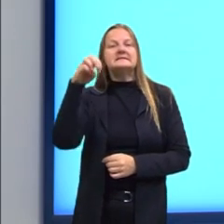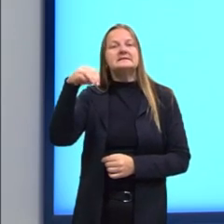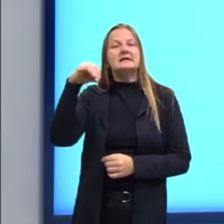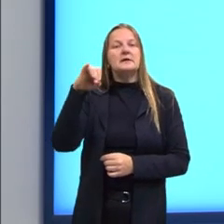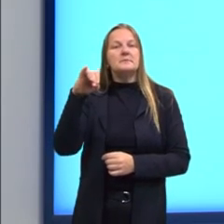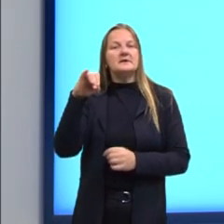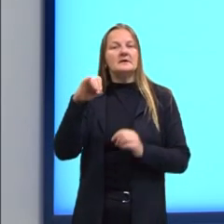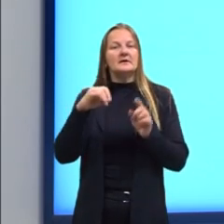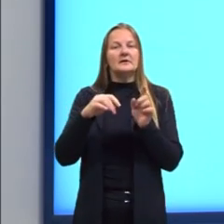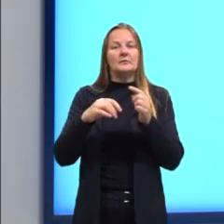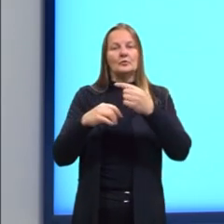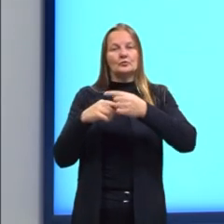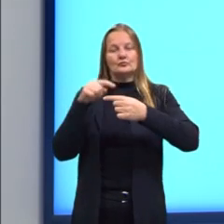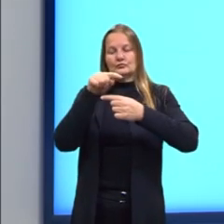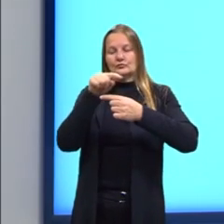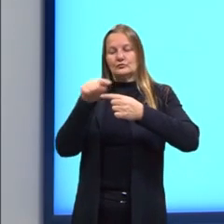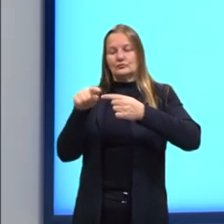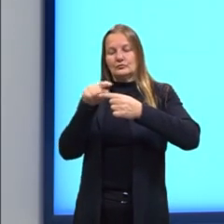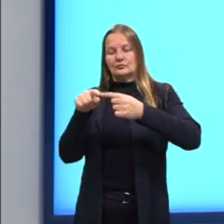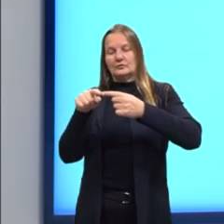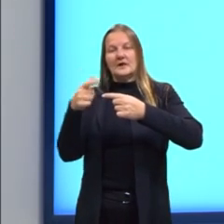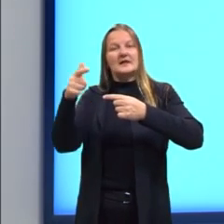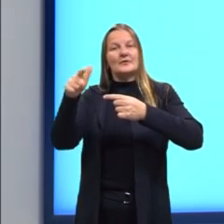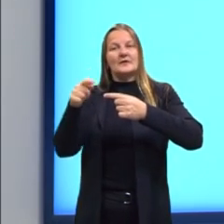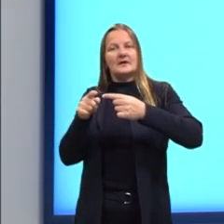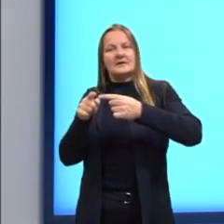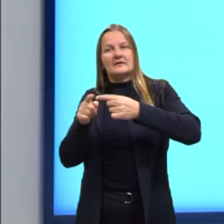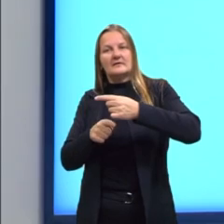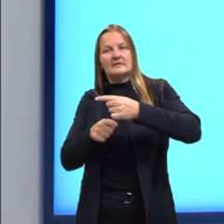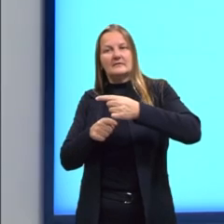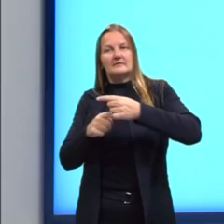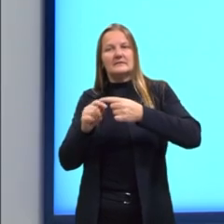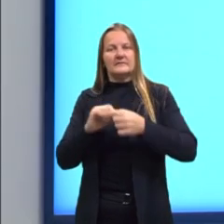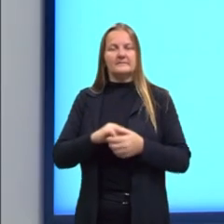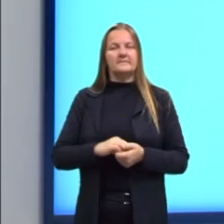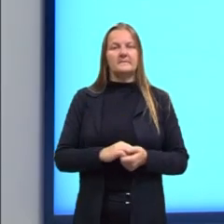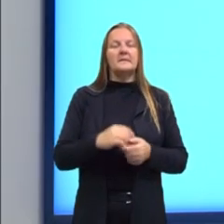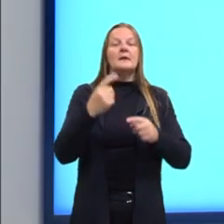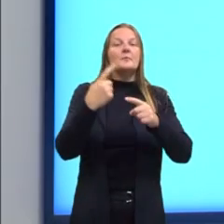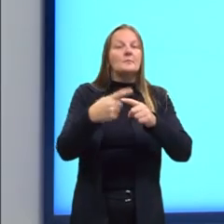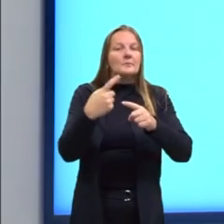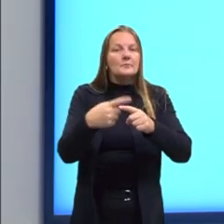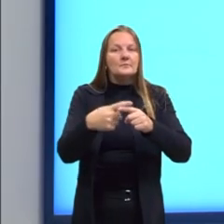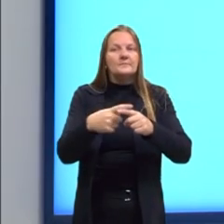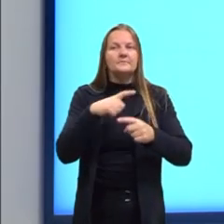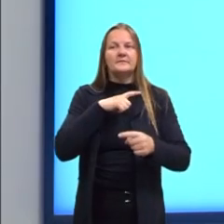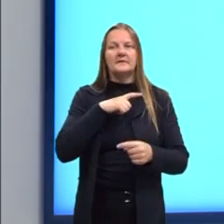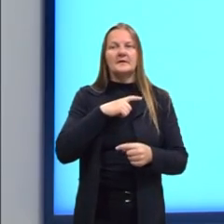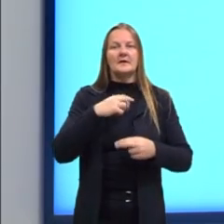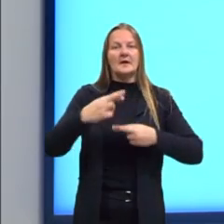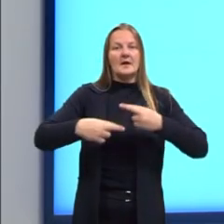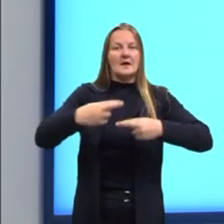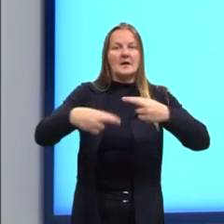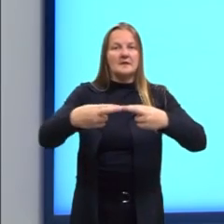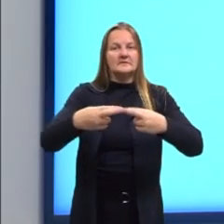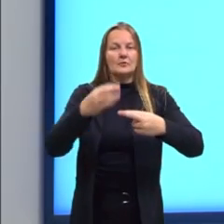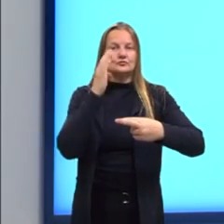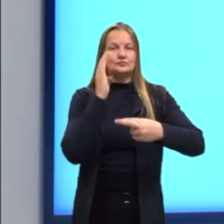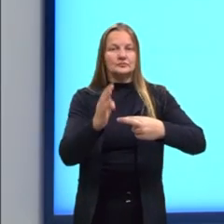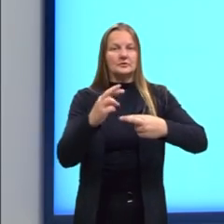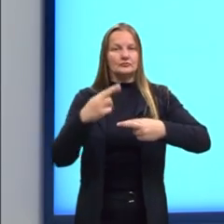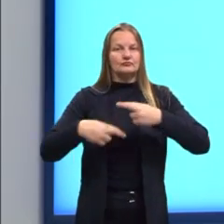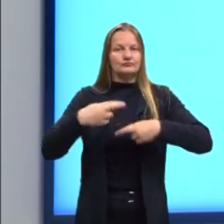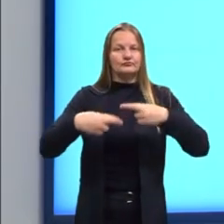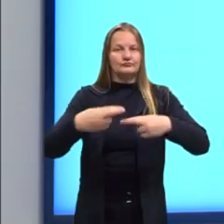só um ladinho que a gente vai ver no próximo exemplo tá ela é simbolizada por isso porque eu vou ter uma reação direta